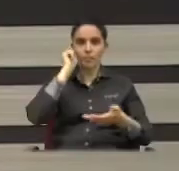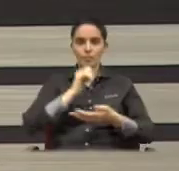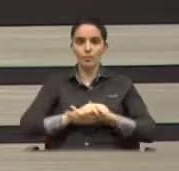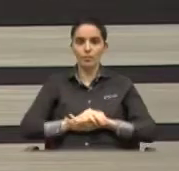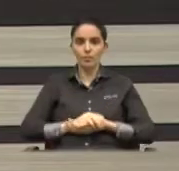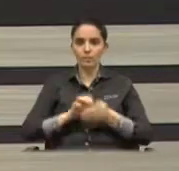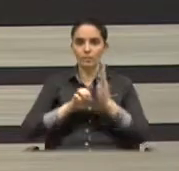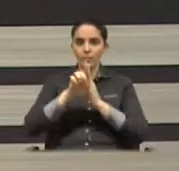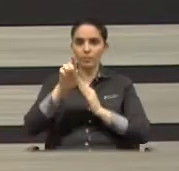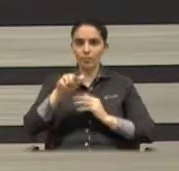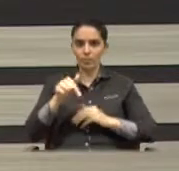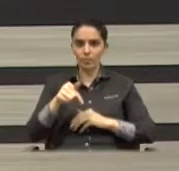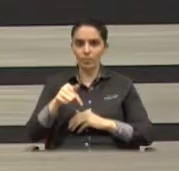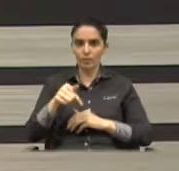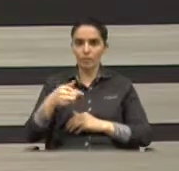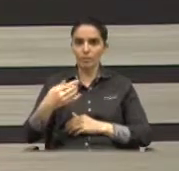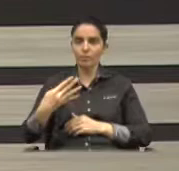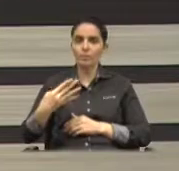Requerimento número